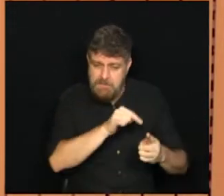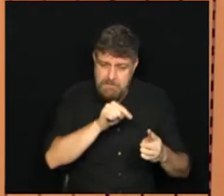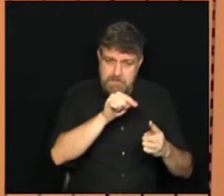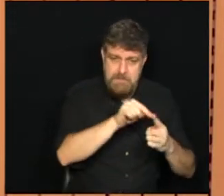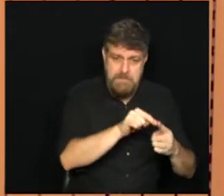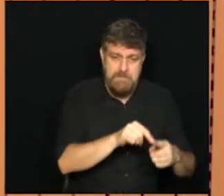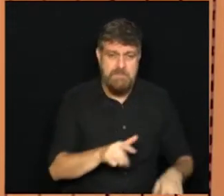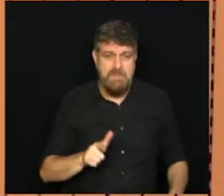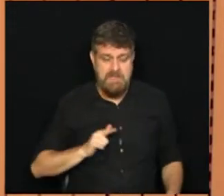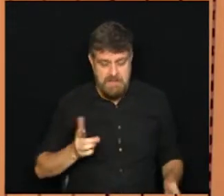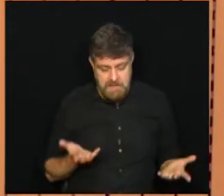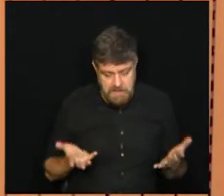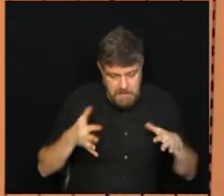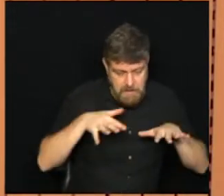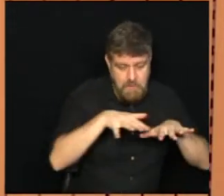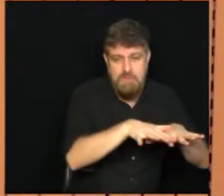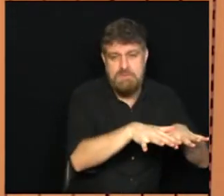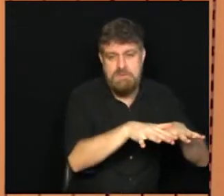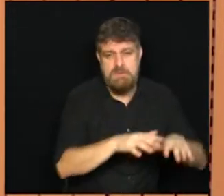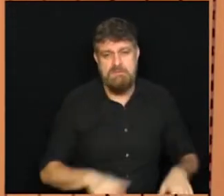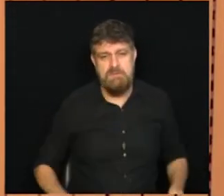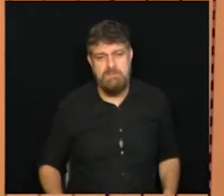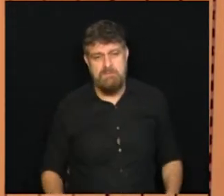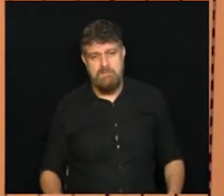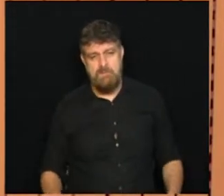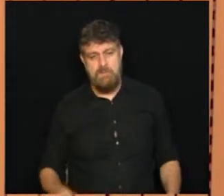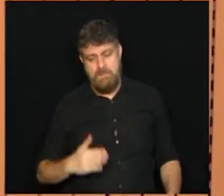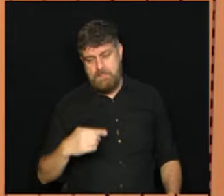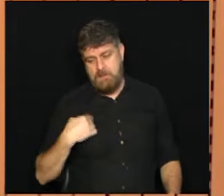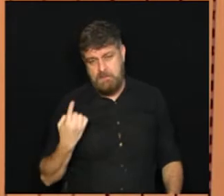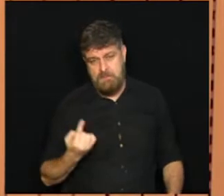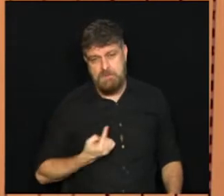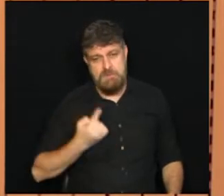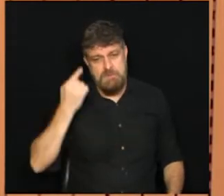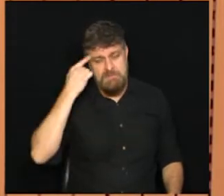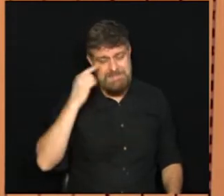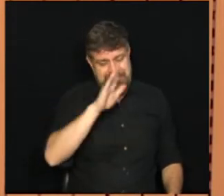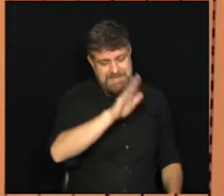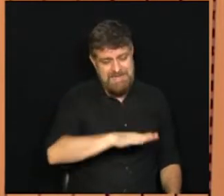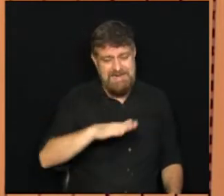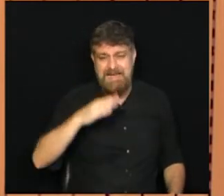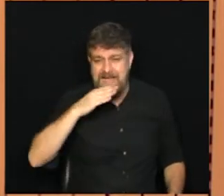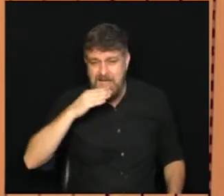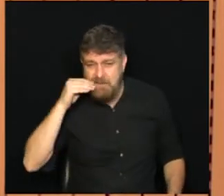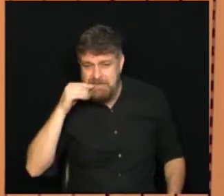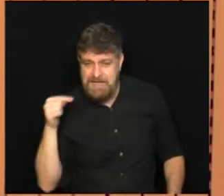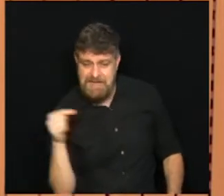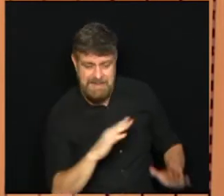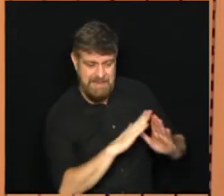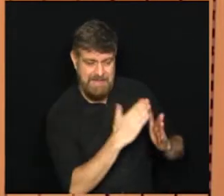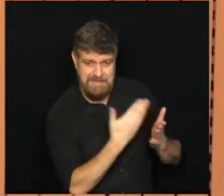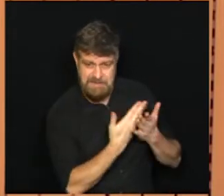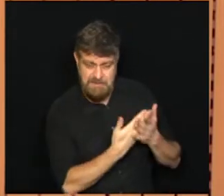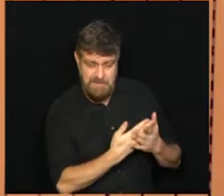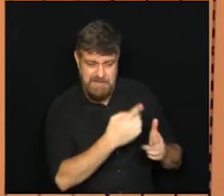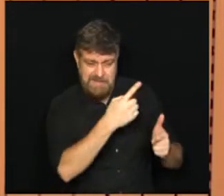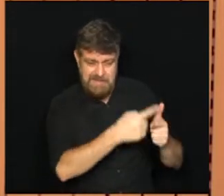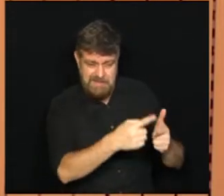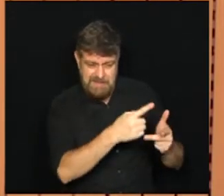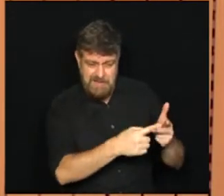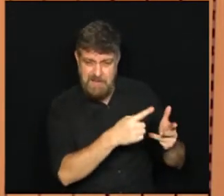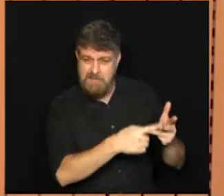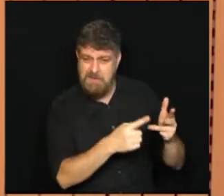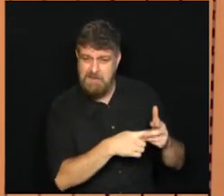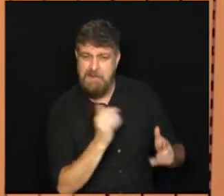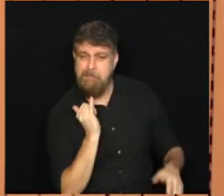seja mais inclusiva, né? Quando a gente fala de criança e adolescente, né, nesse caso especificamente, foi muito dito